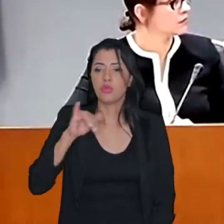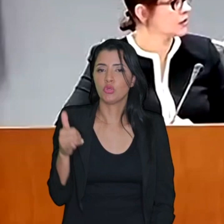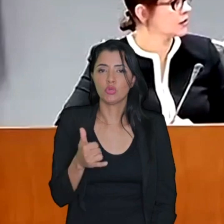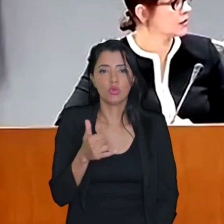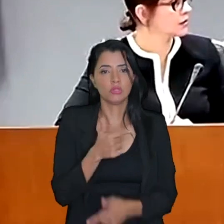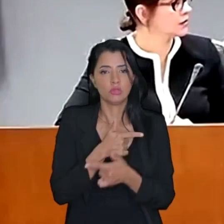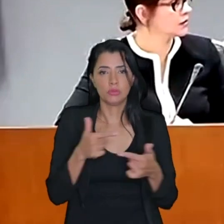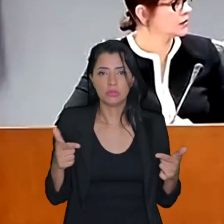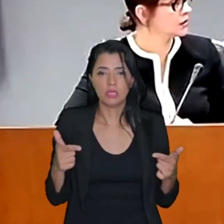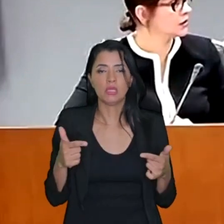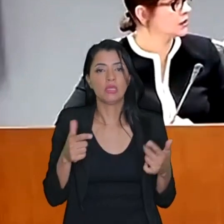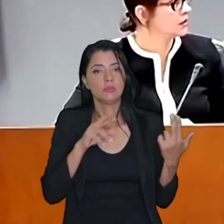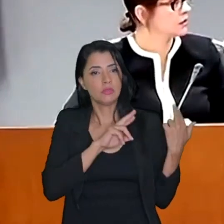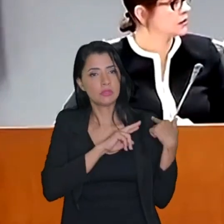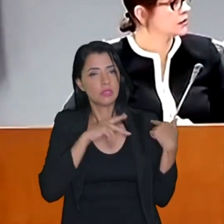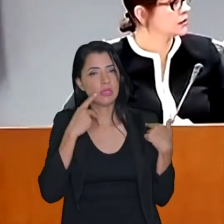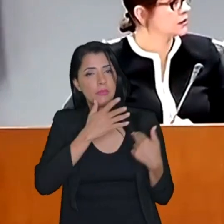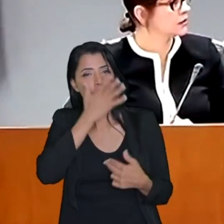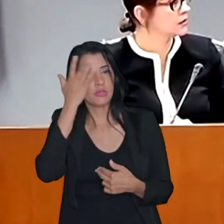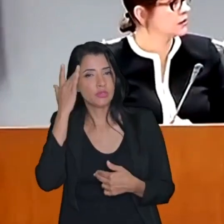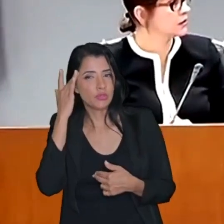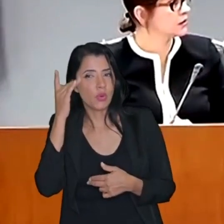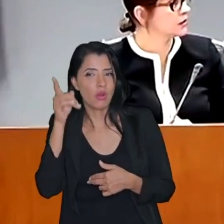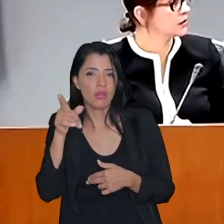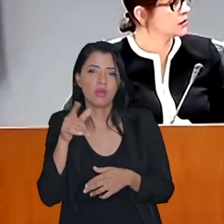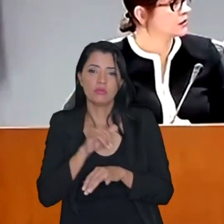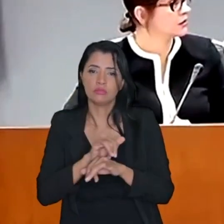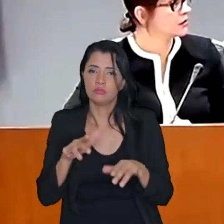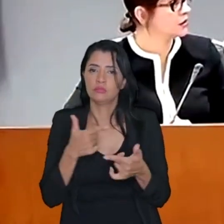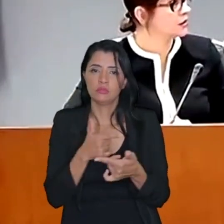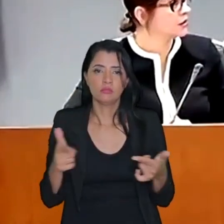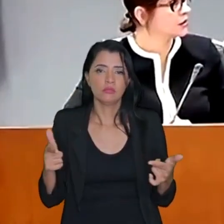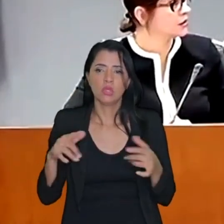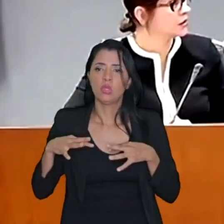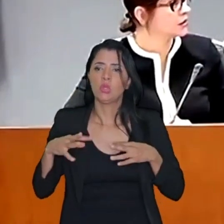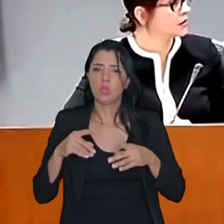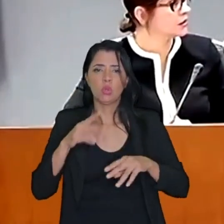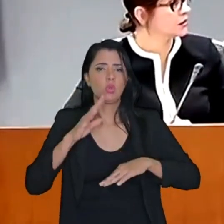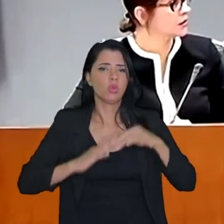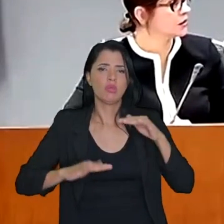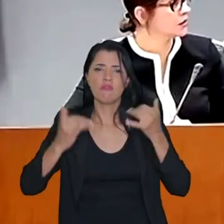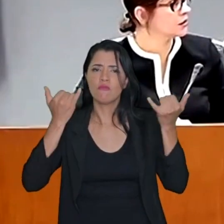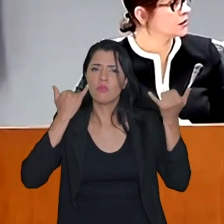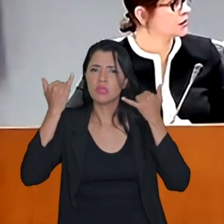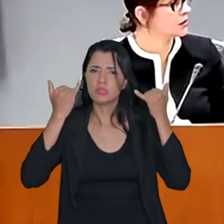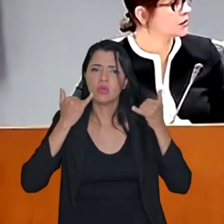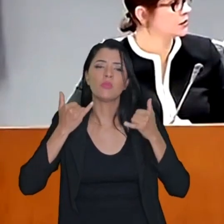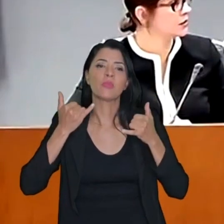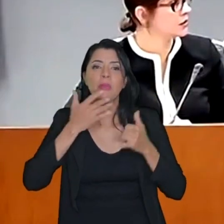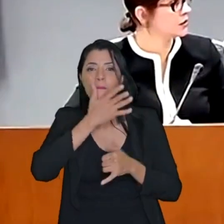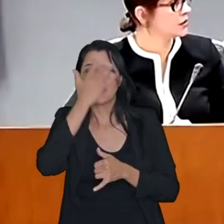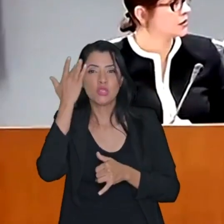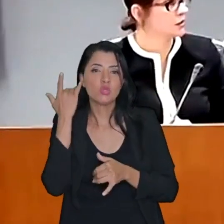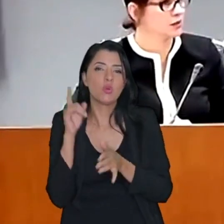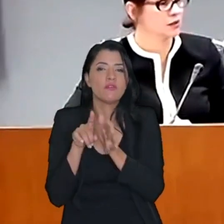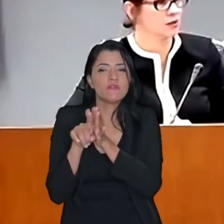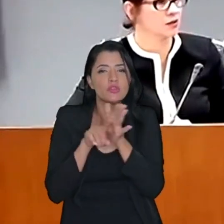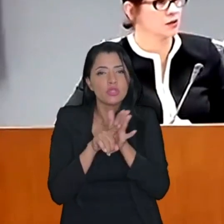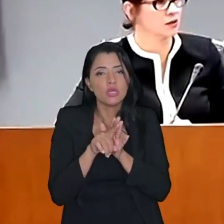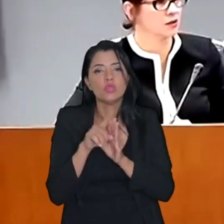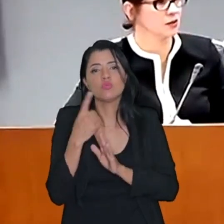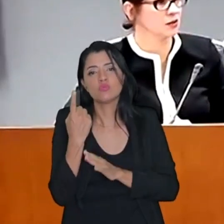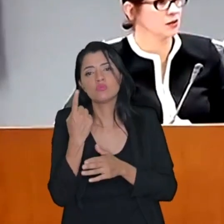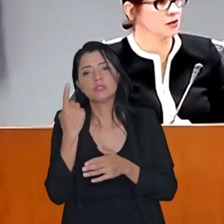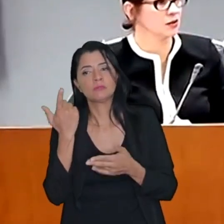né, responsabilidade penal da pessoa jurídica disseminada, praticamente todos os dados são pessoais. Ainda quem está investigando